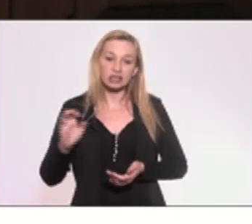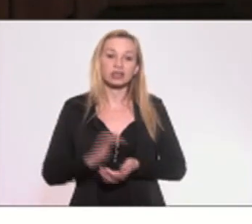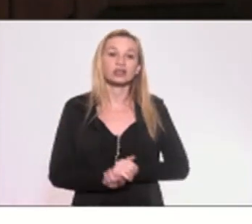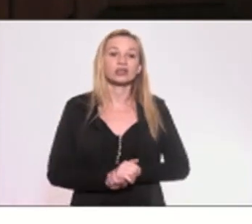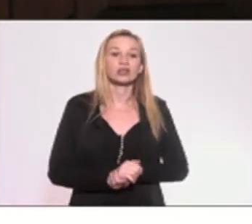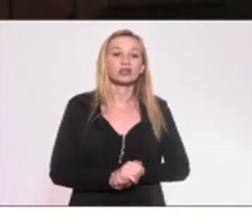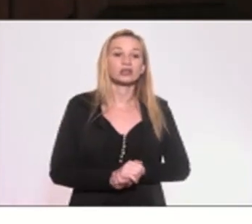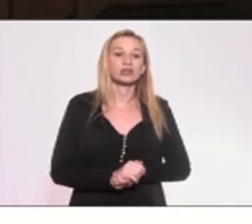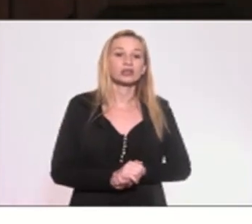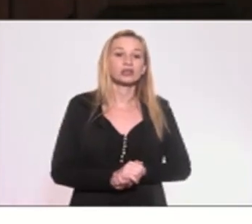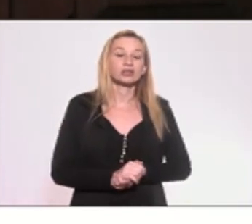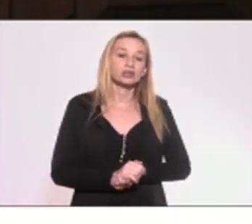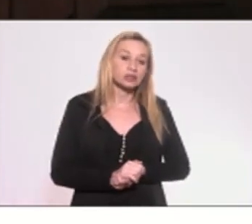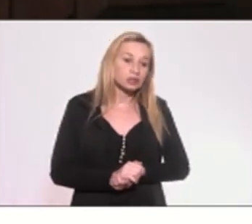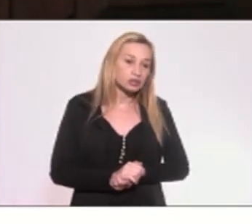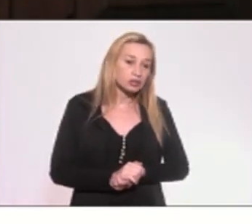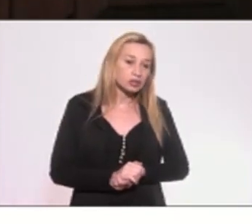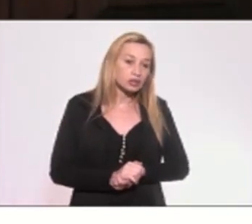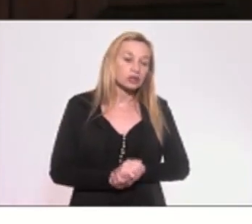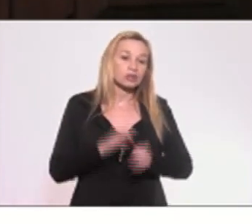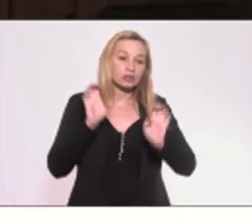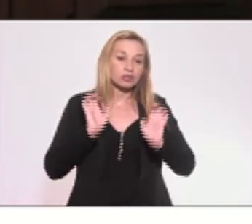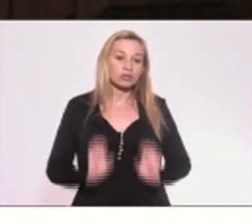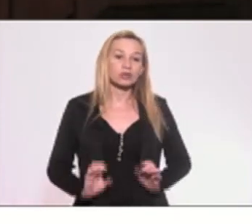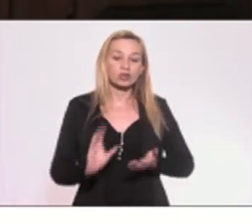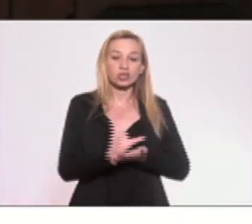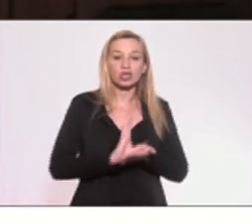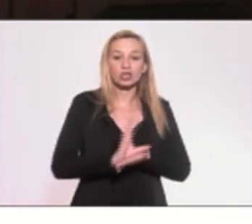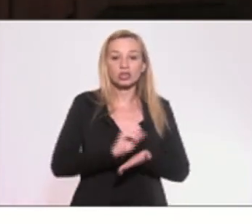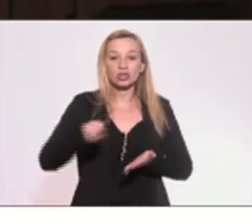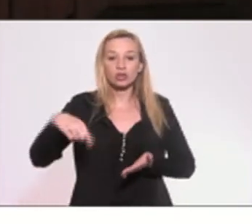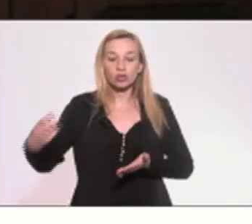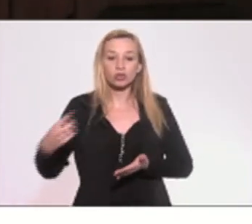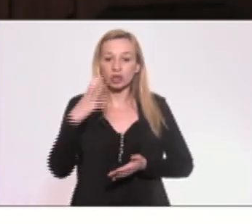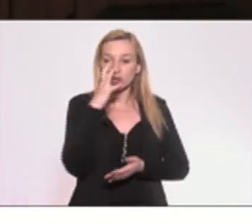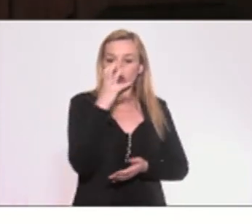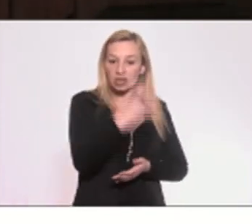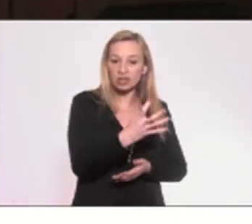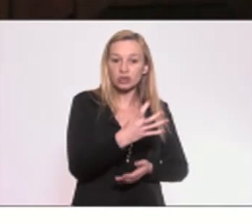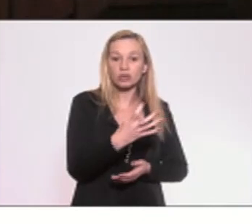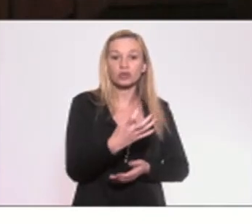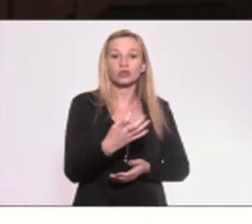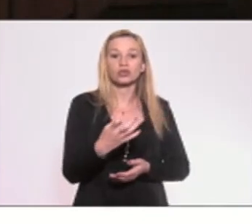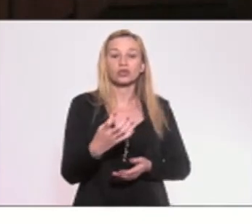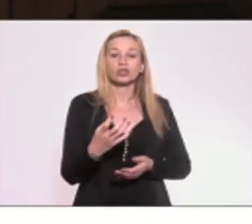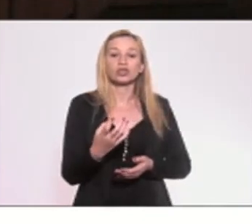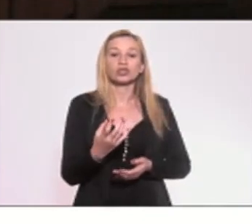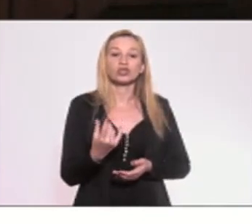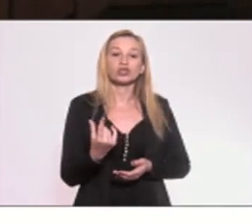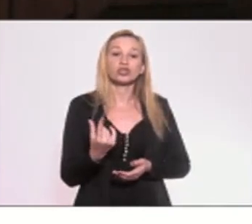em procedimentos no Conselho de Ética e tantos outros, além de acusações de recebimentos de propina mensal. E além da